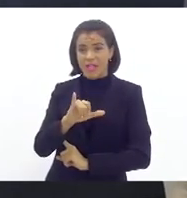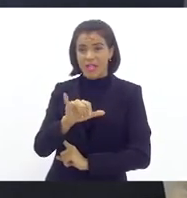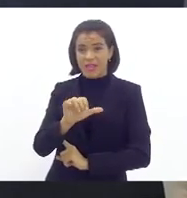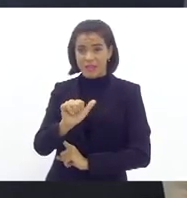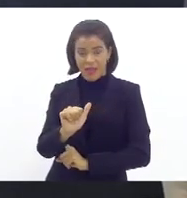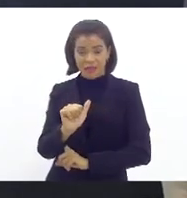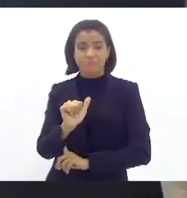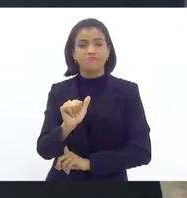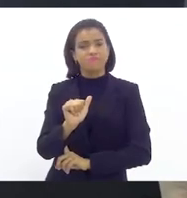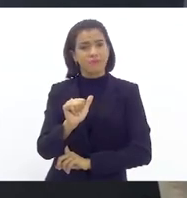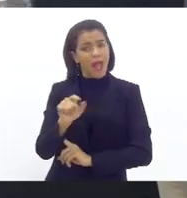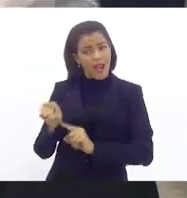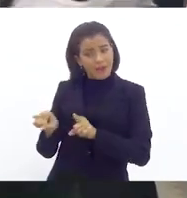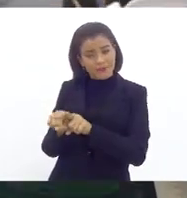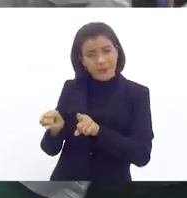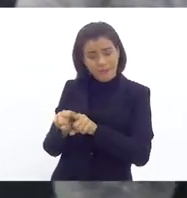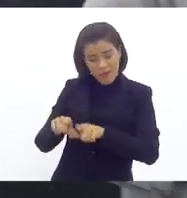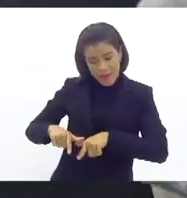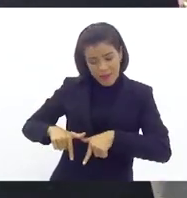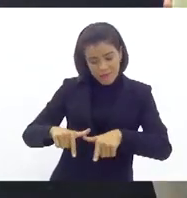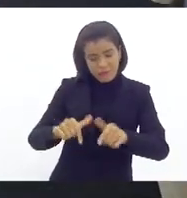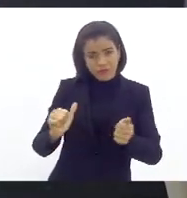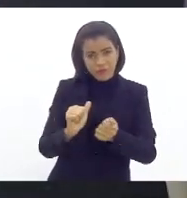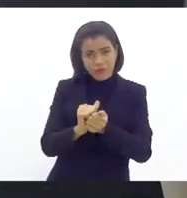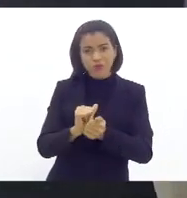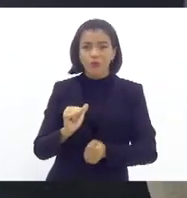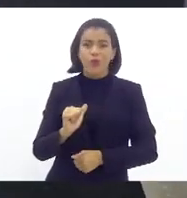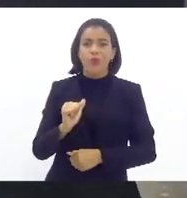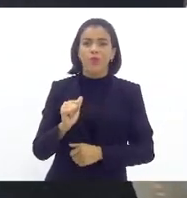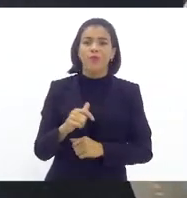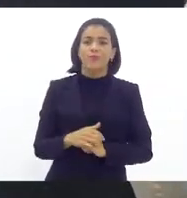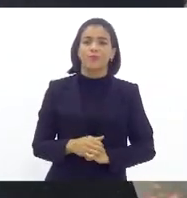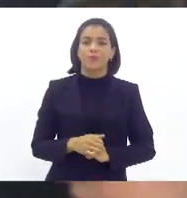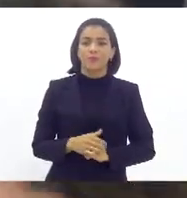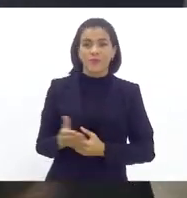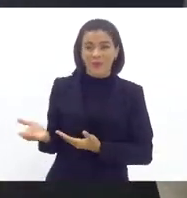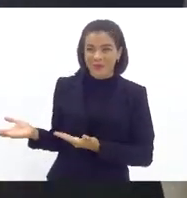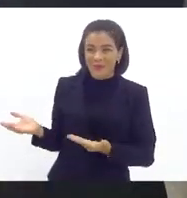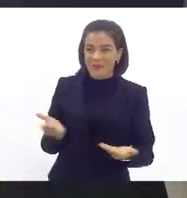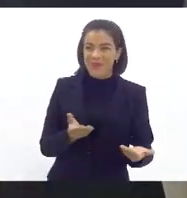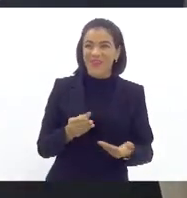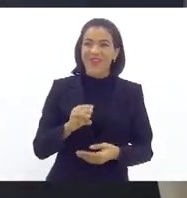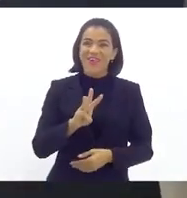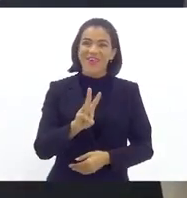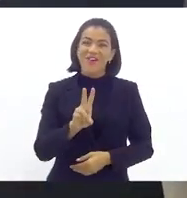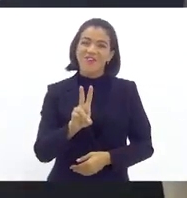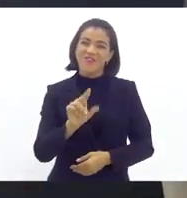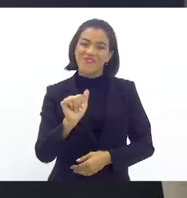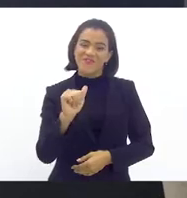na Rede Emancipa de Educação. Vem aqui para frente, Wanderleia Aguiar, para os íntimos, WAN.